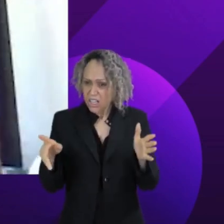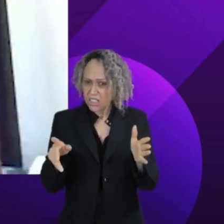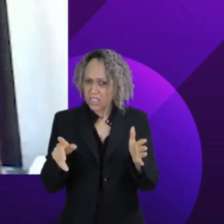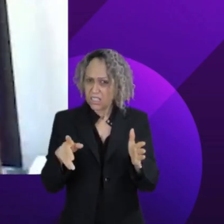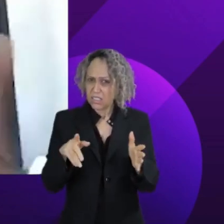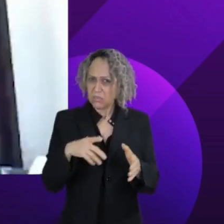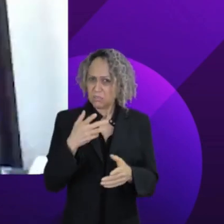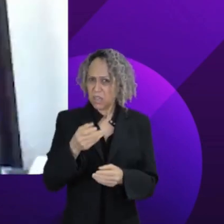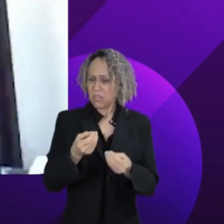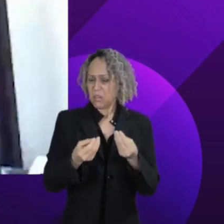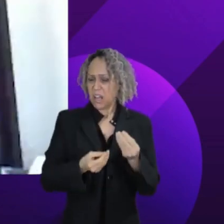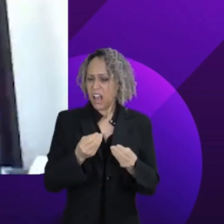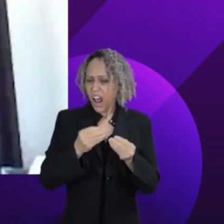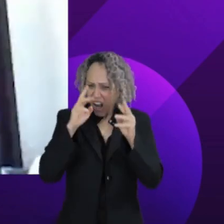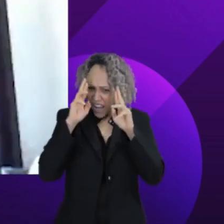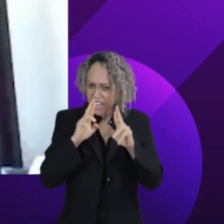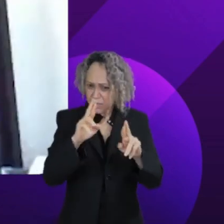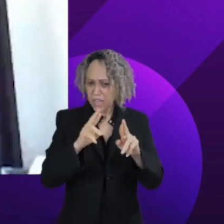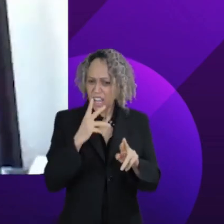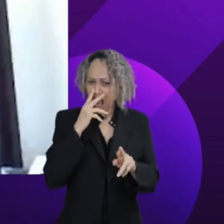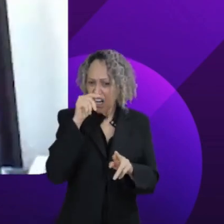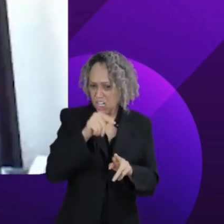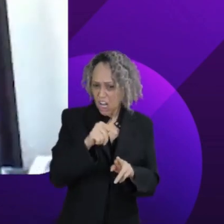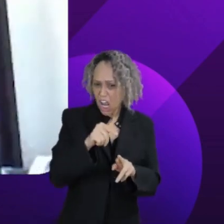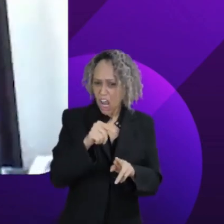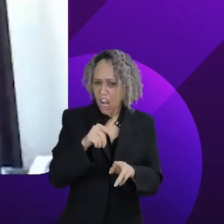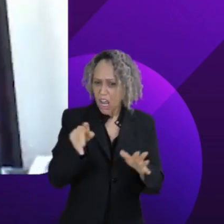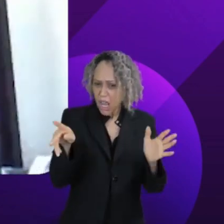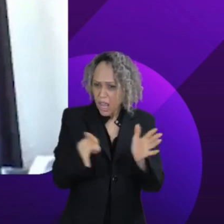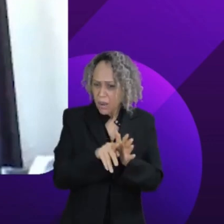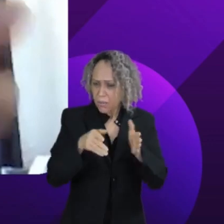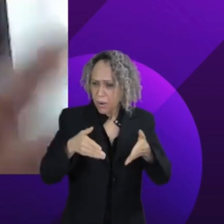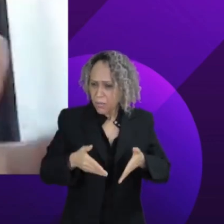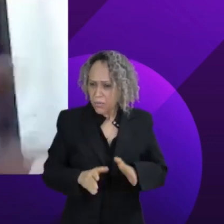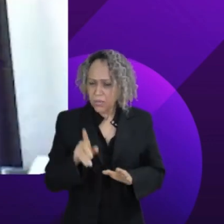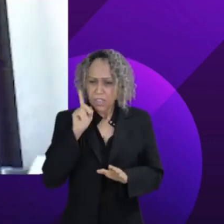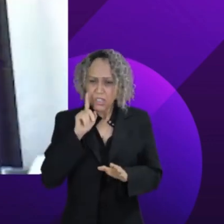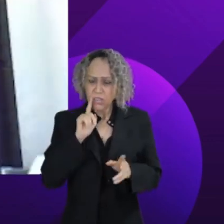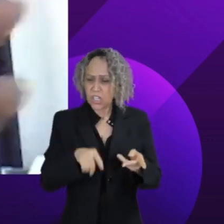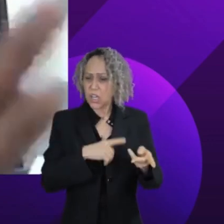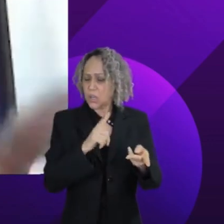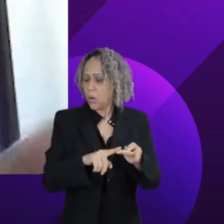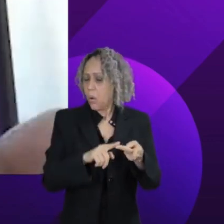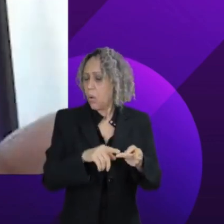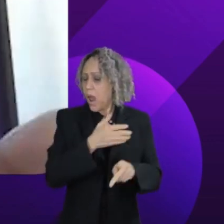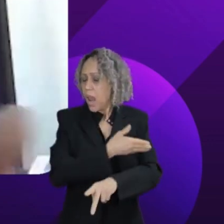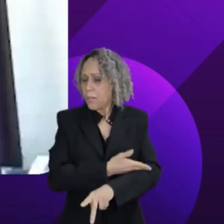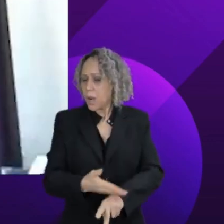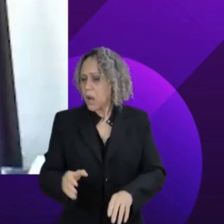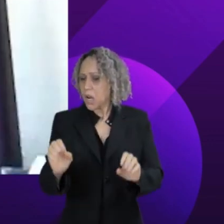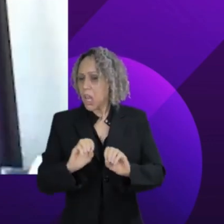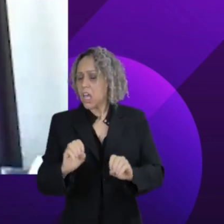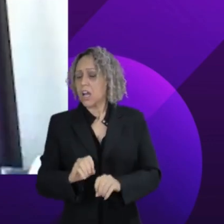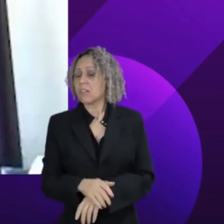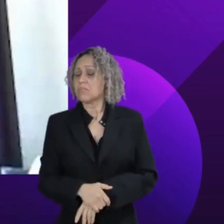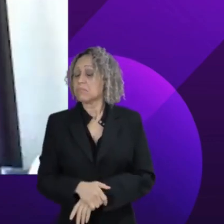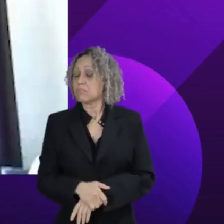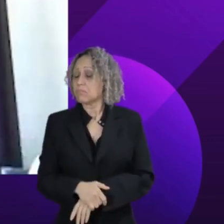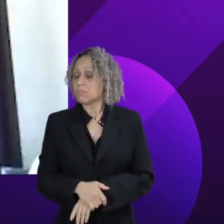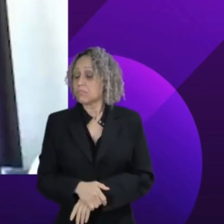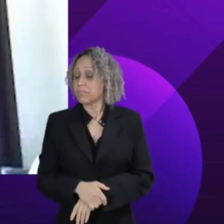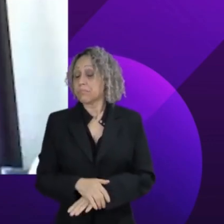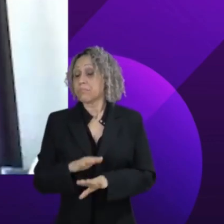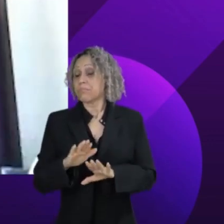No Brasil, não é assim. No Brasil, a gente passou por um processo de miscigenação muito grande e